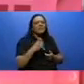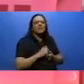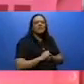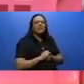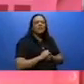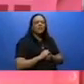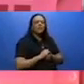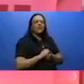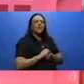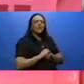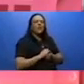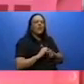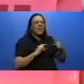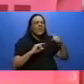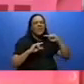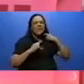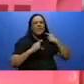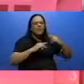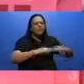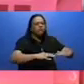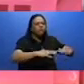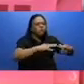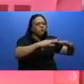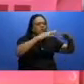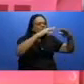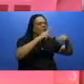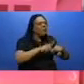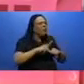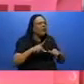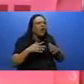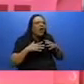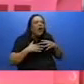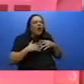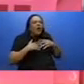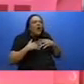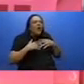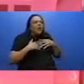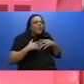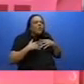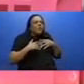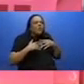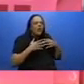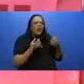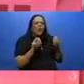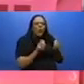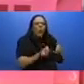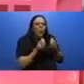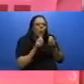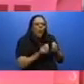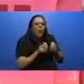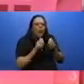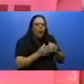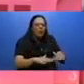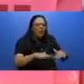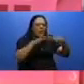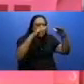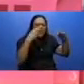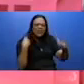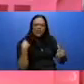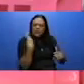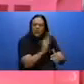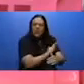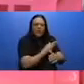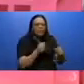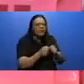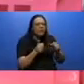E aquele lixão, professora Ju. O tanto de lixo que nós, seres humanos,